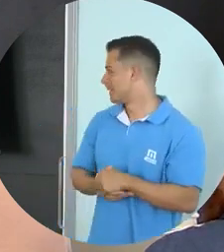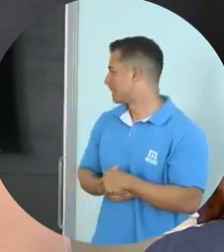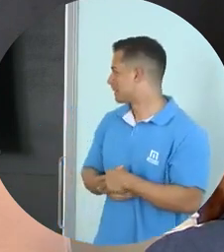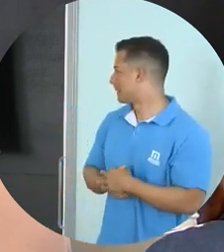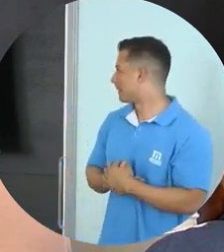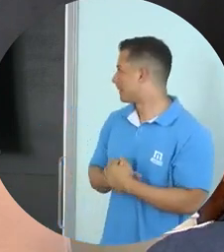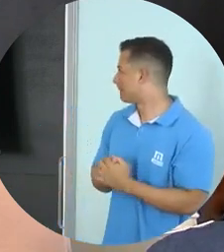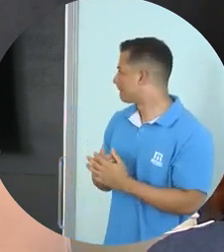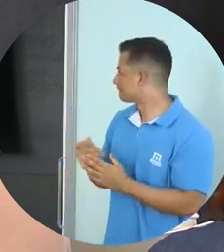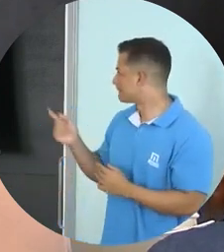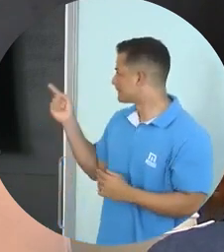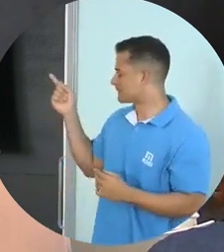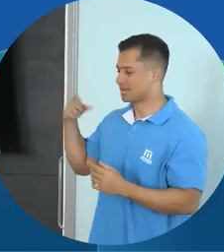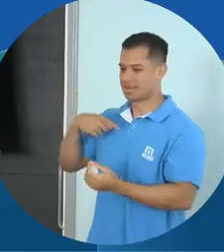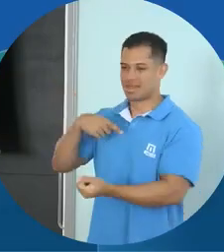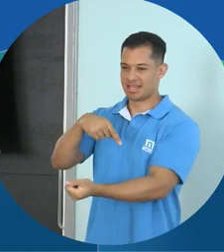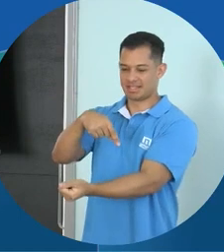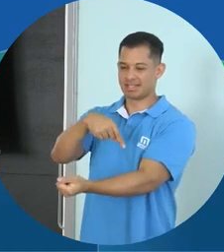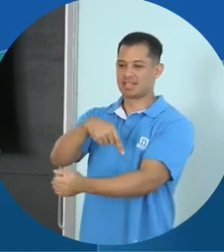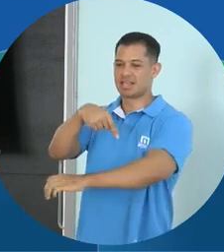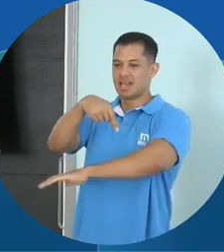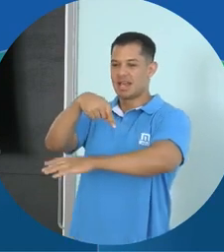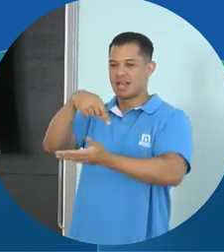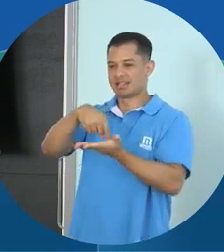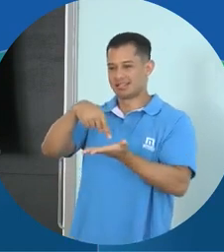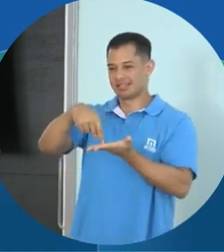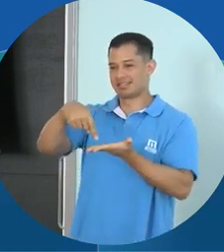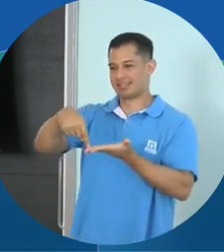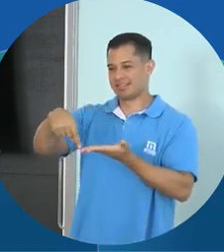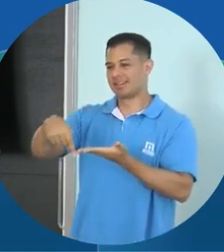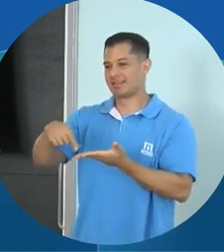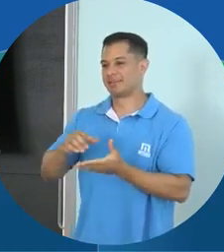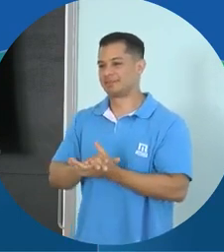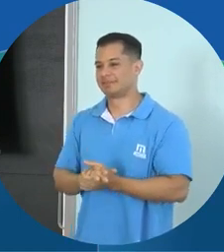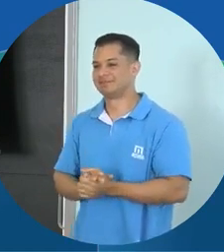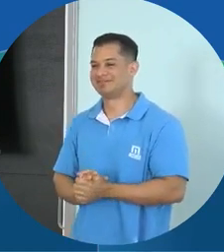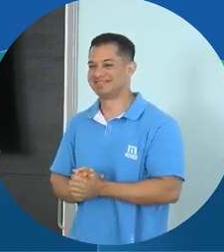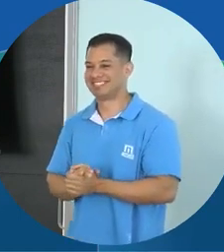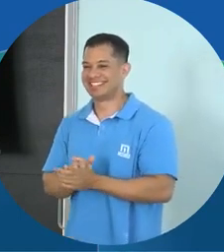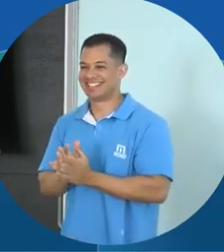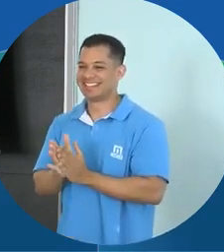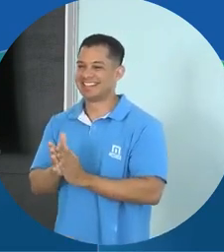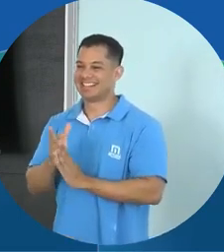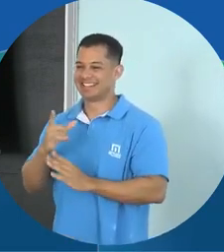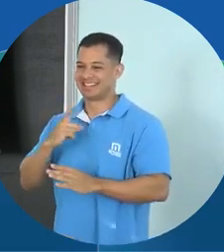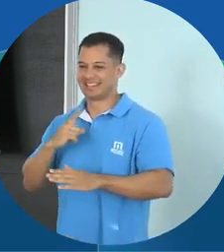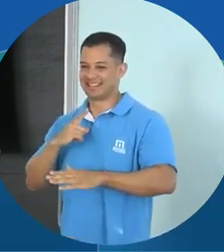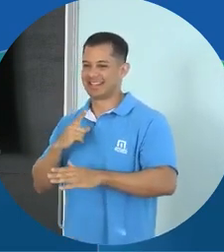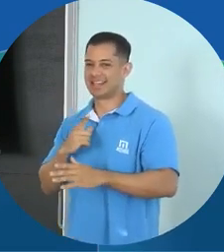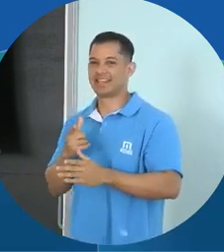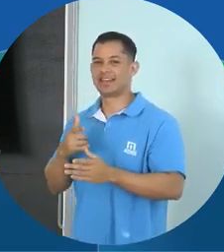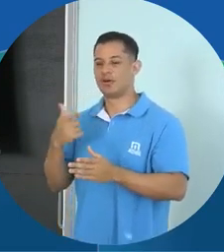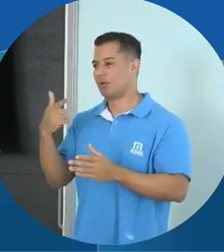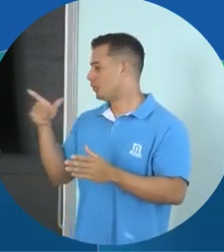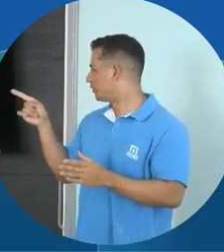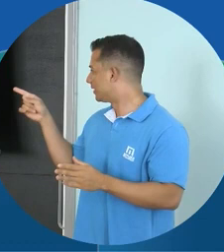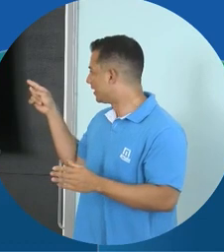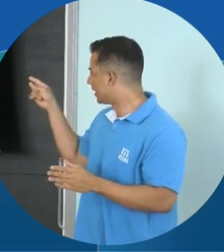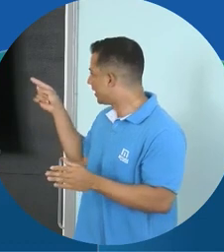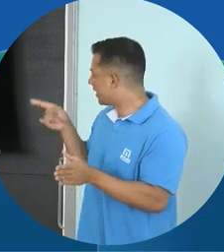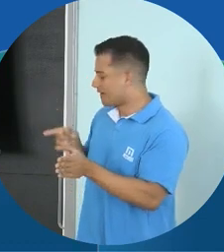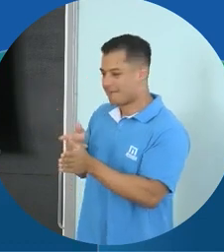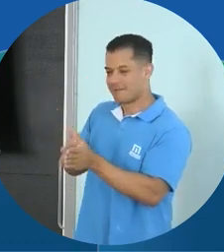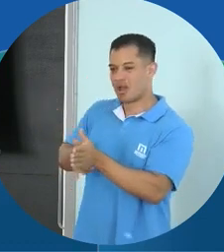estacas dos pilares centrais que conformam a travessia. Aqui a gente tem uma ferrovia, né,